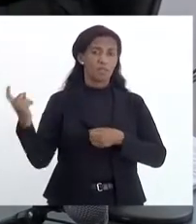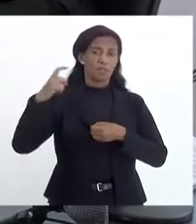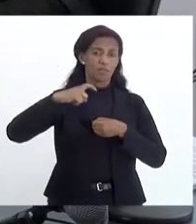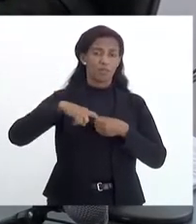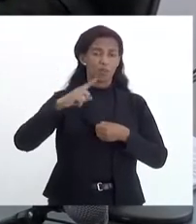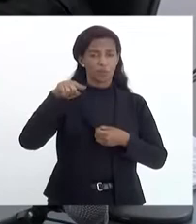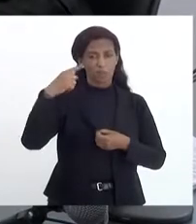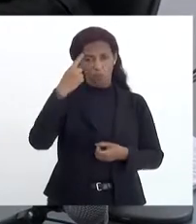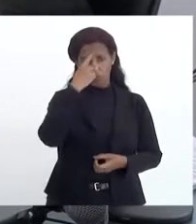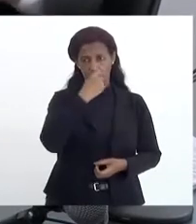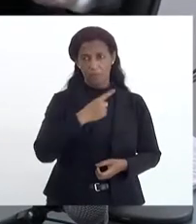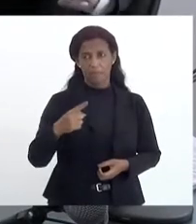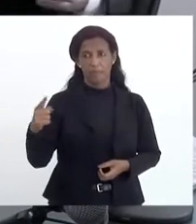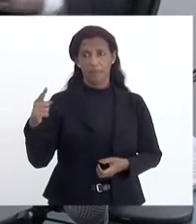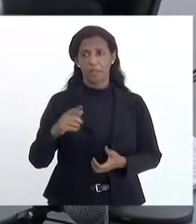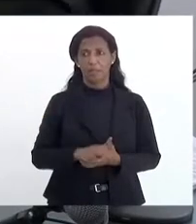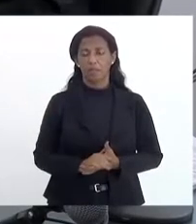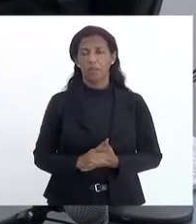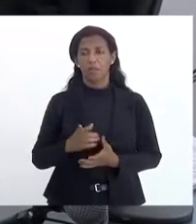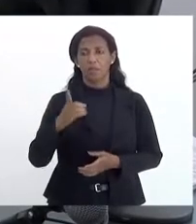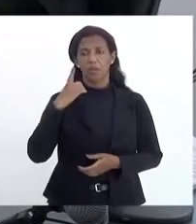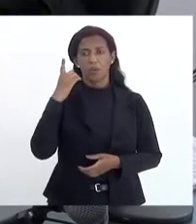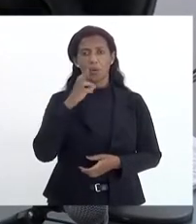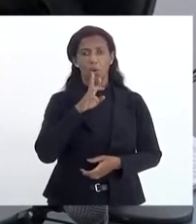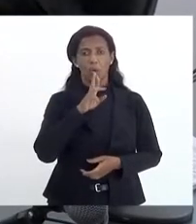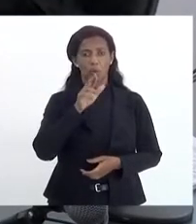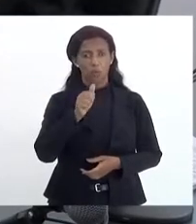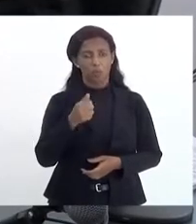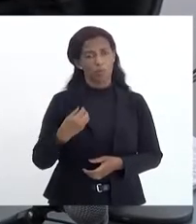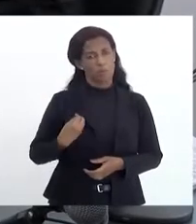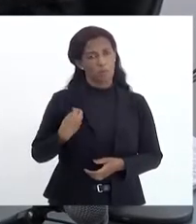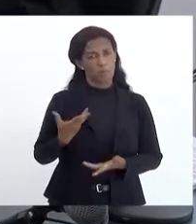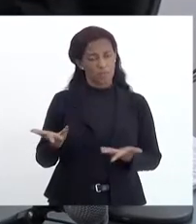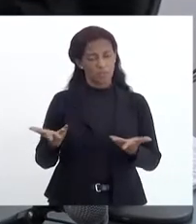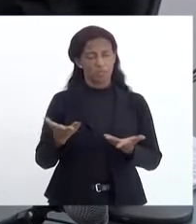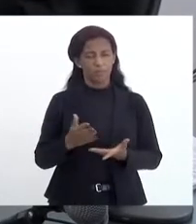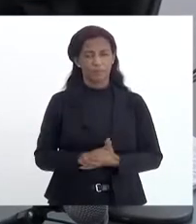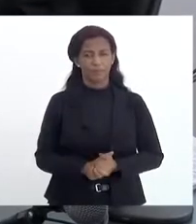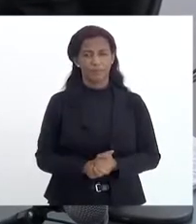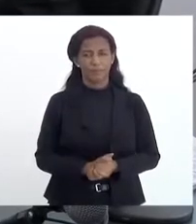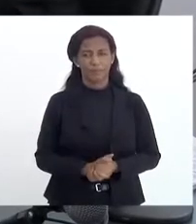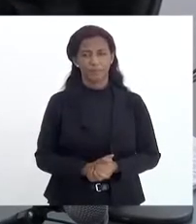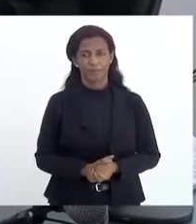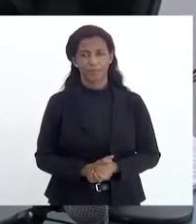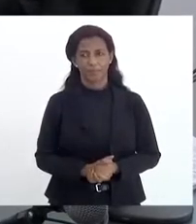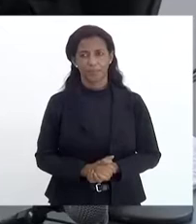na semana que vem com o deputado Rodrigo Amorim presente também, que é um dos autores.